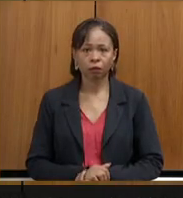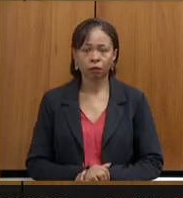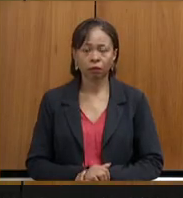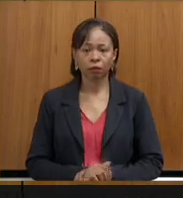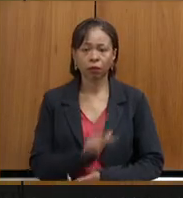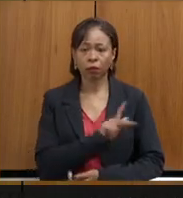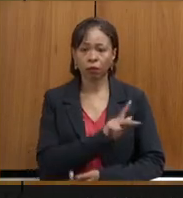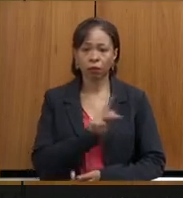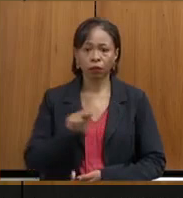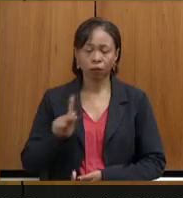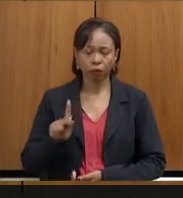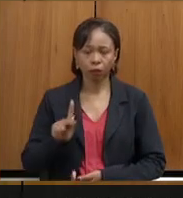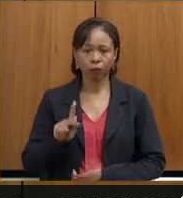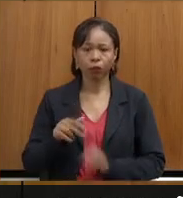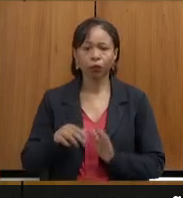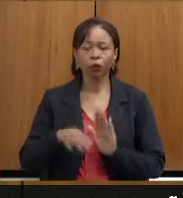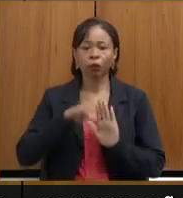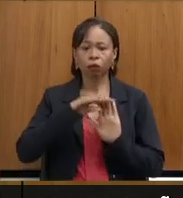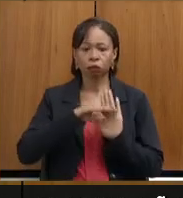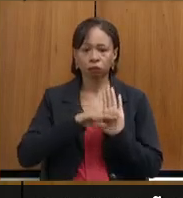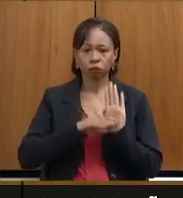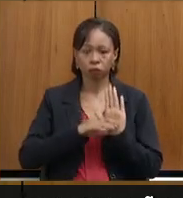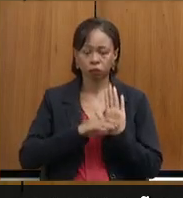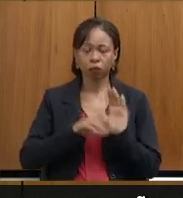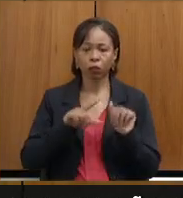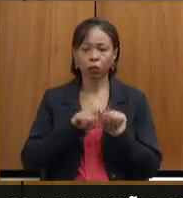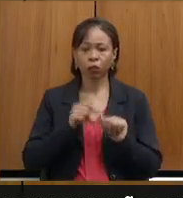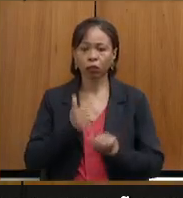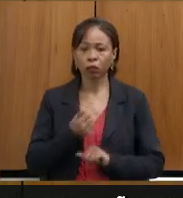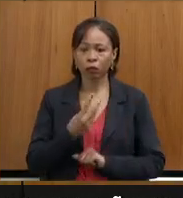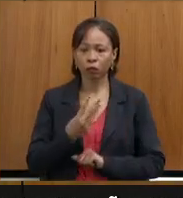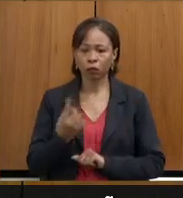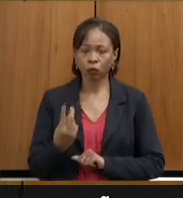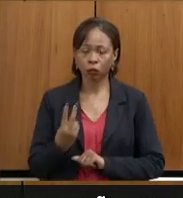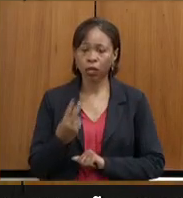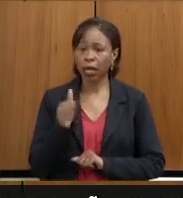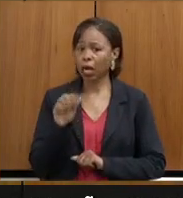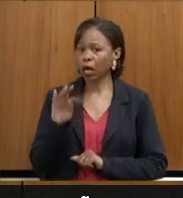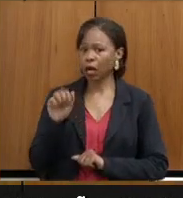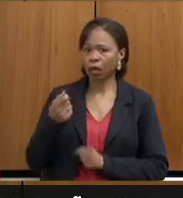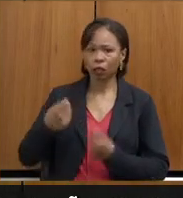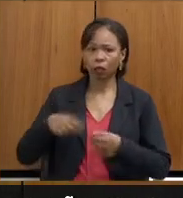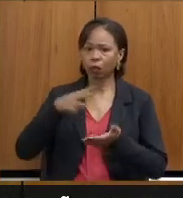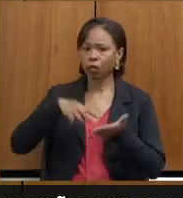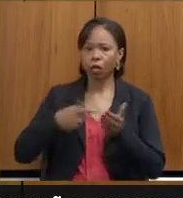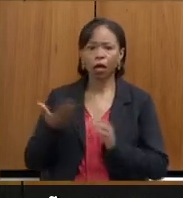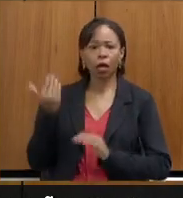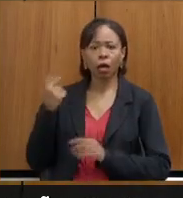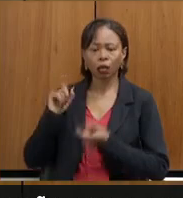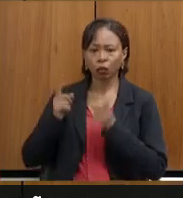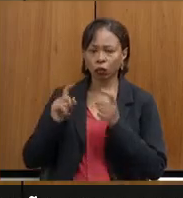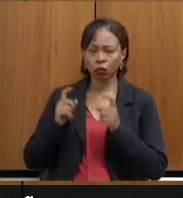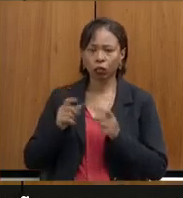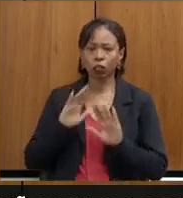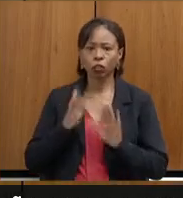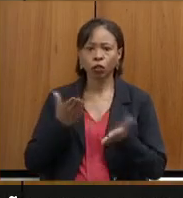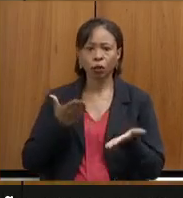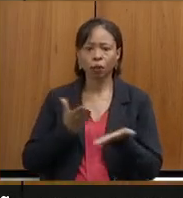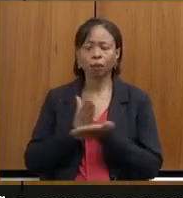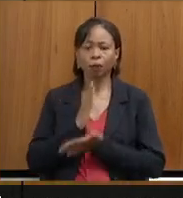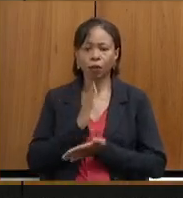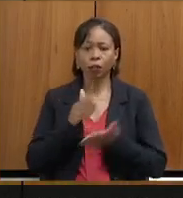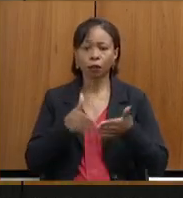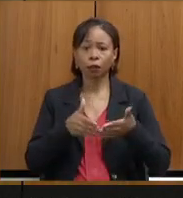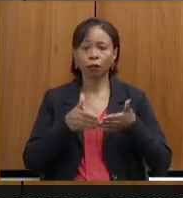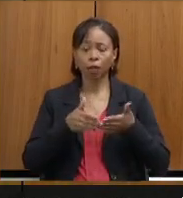presidência nos termos do parágrafo primeiro do artigo 132 do Regimento Interno dispensa a leitura da ata da reunião anterior considera a aprovada e